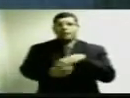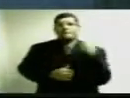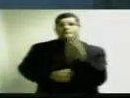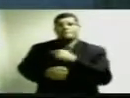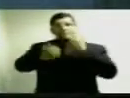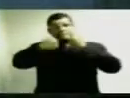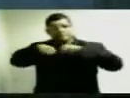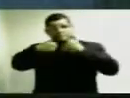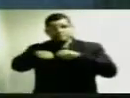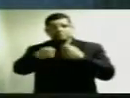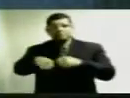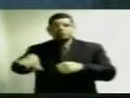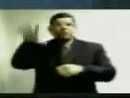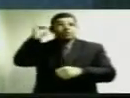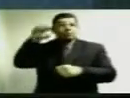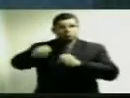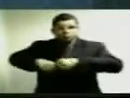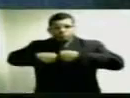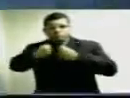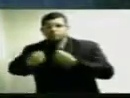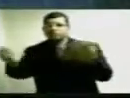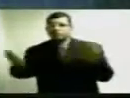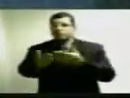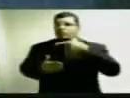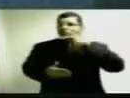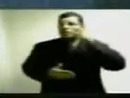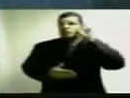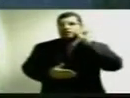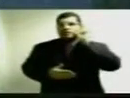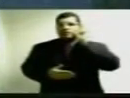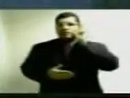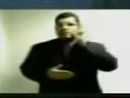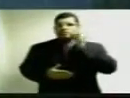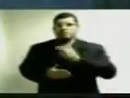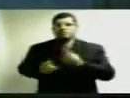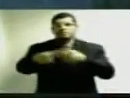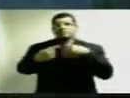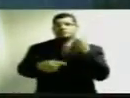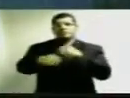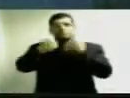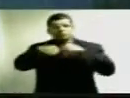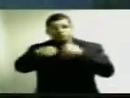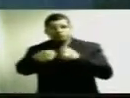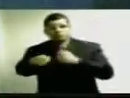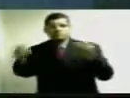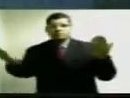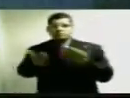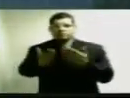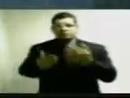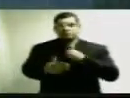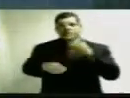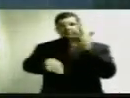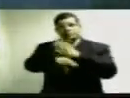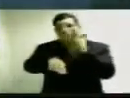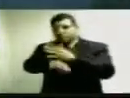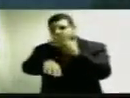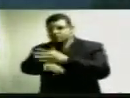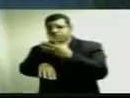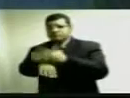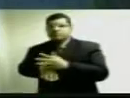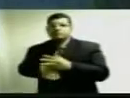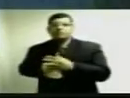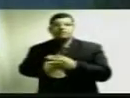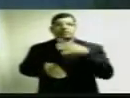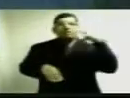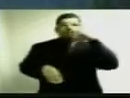Nós precisamos, e eu vi o esforço de Vossa Excelência ontem, mas nós precisamos efetivamente